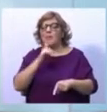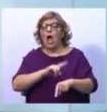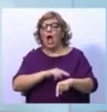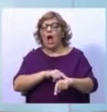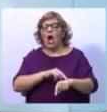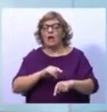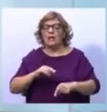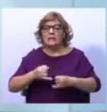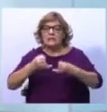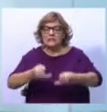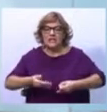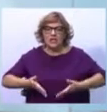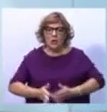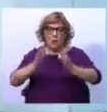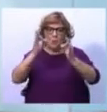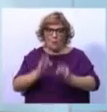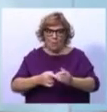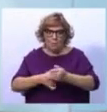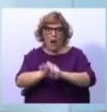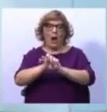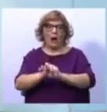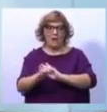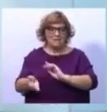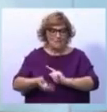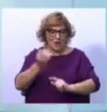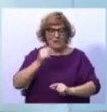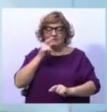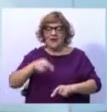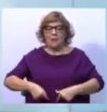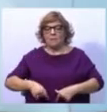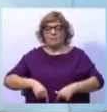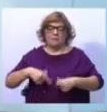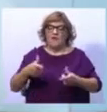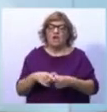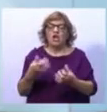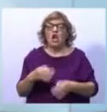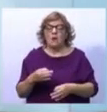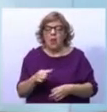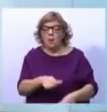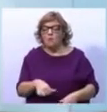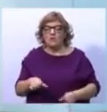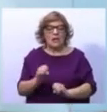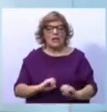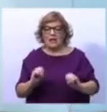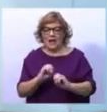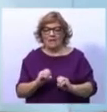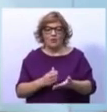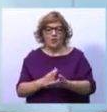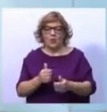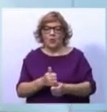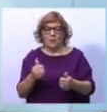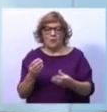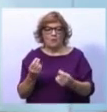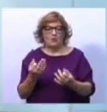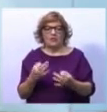a seguir ao nascimento. Se falarmos num parto vaginal, por exemplo, em que é, desde que corra tudo bem, é